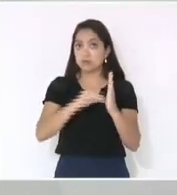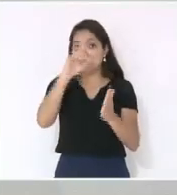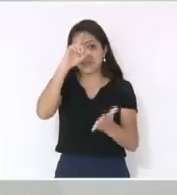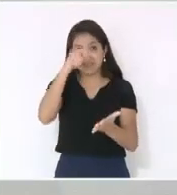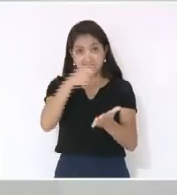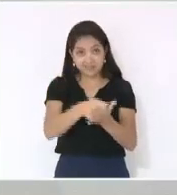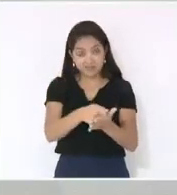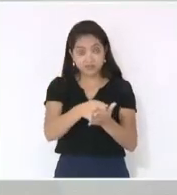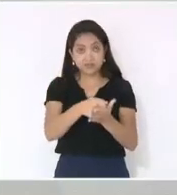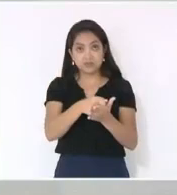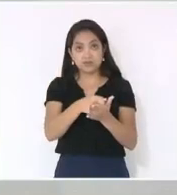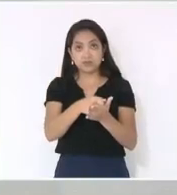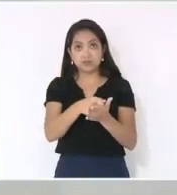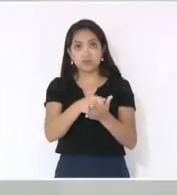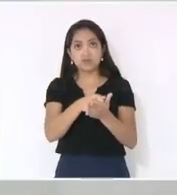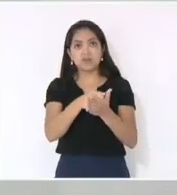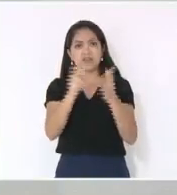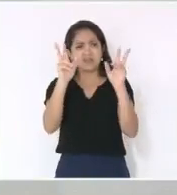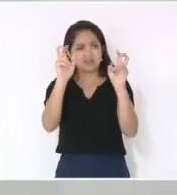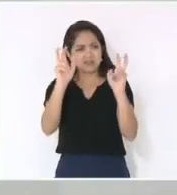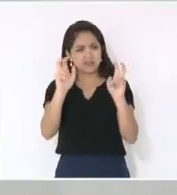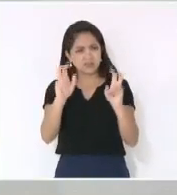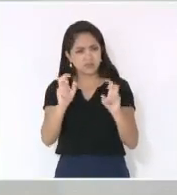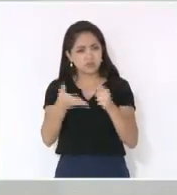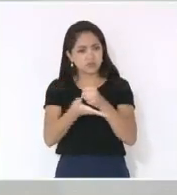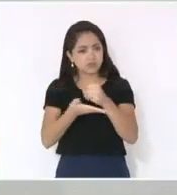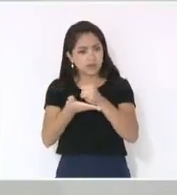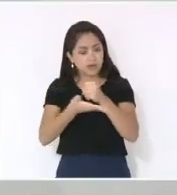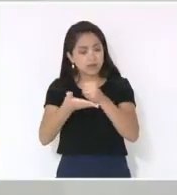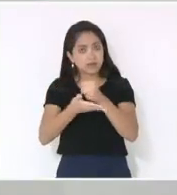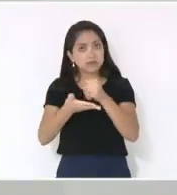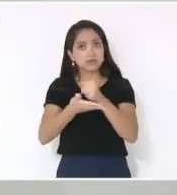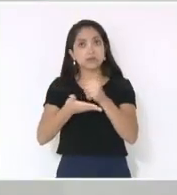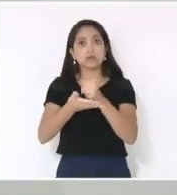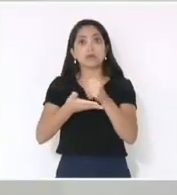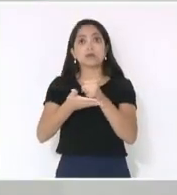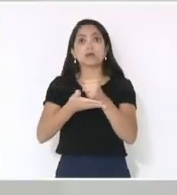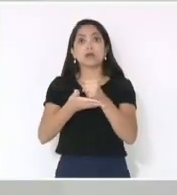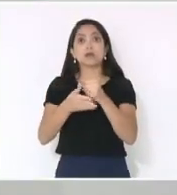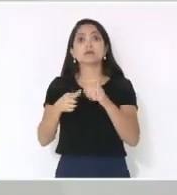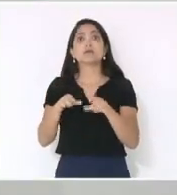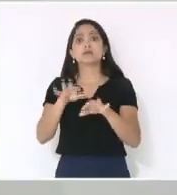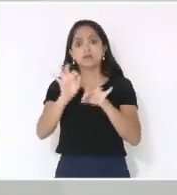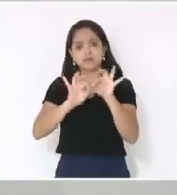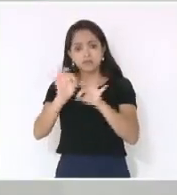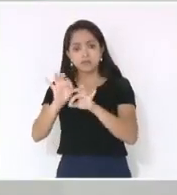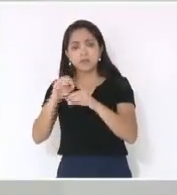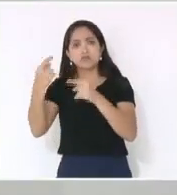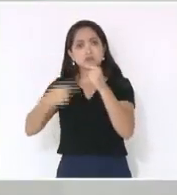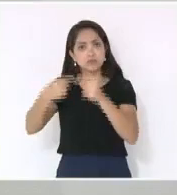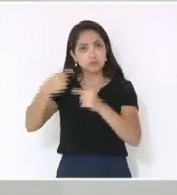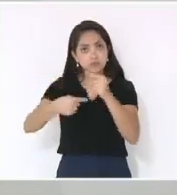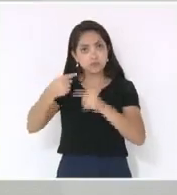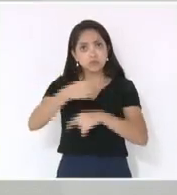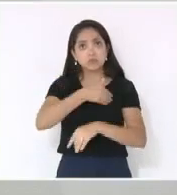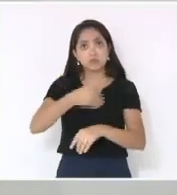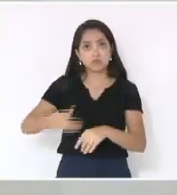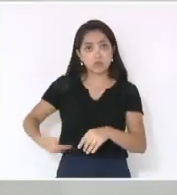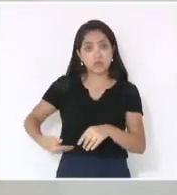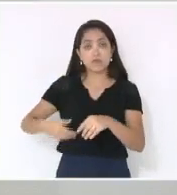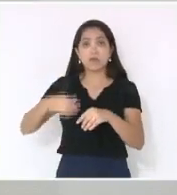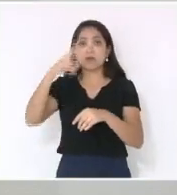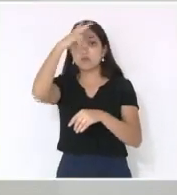essas questões que eu elenquei, básicas, devem ser tratadas pelo governo do Estado e pelos prefeitos como a